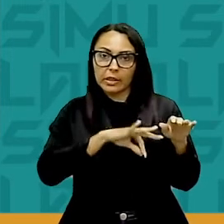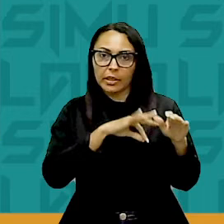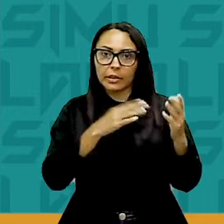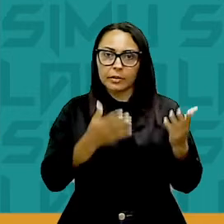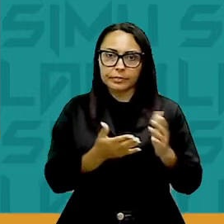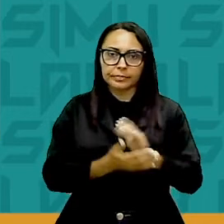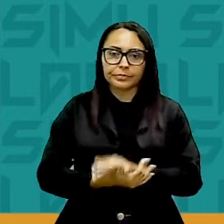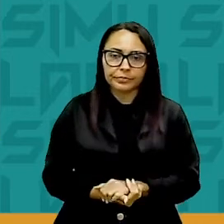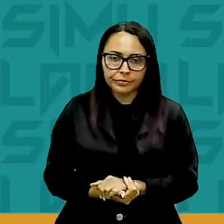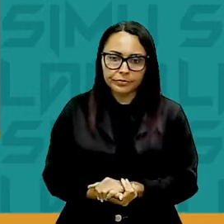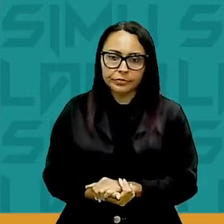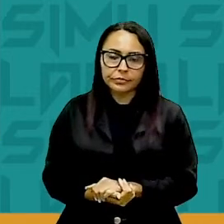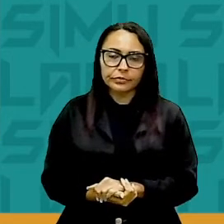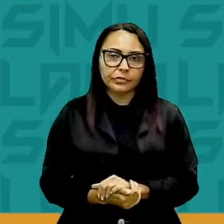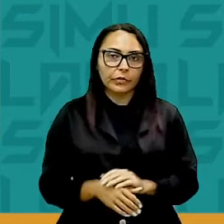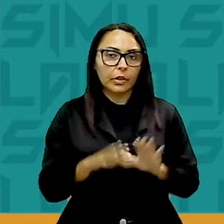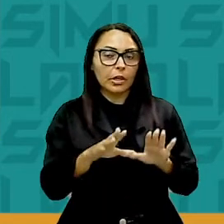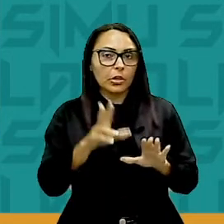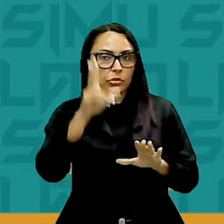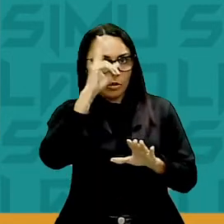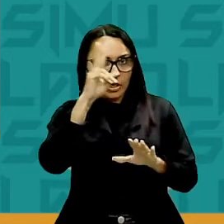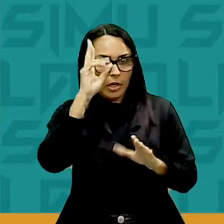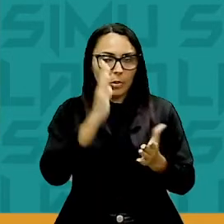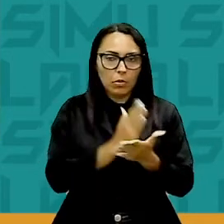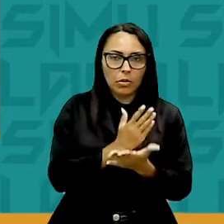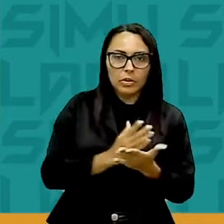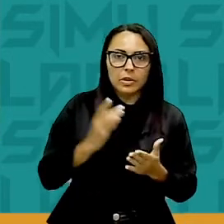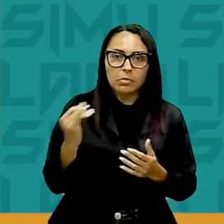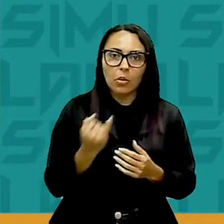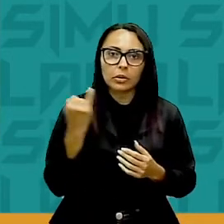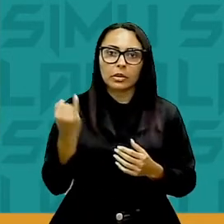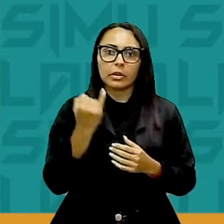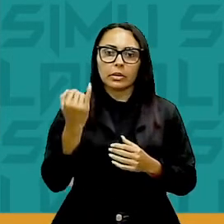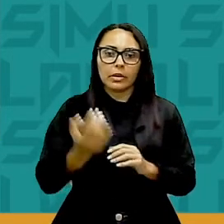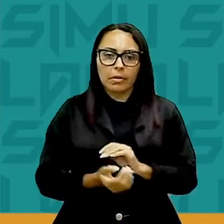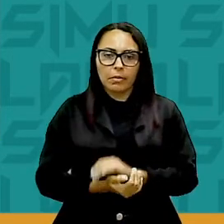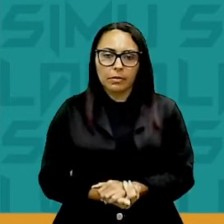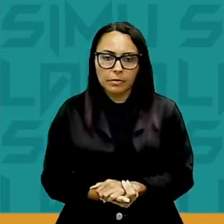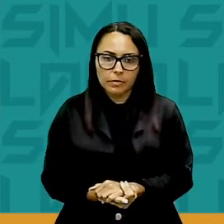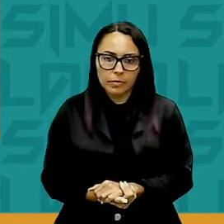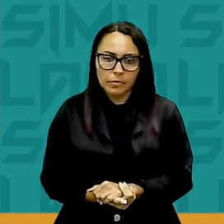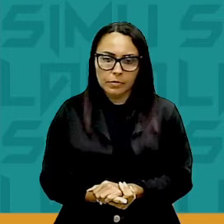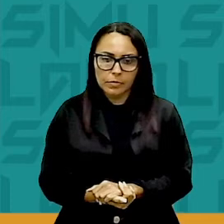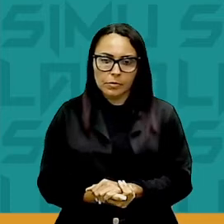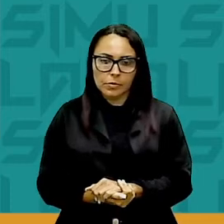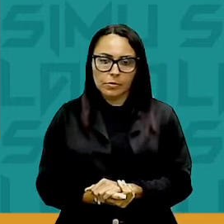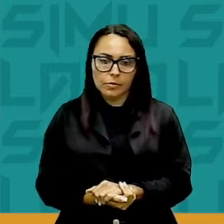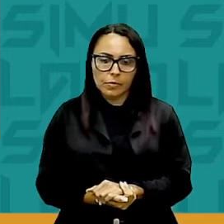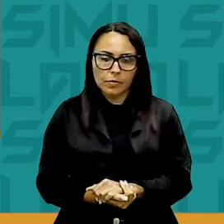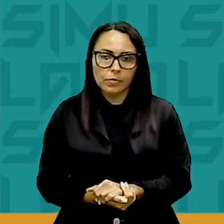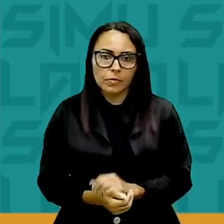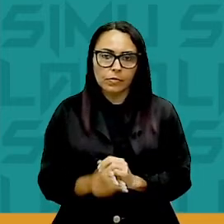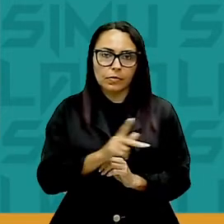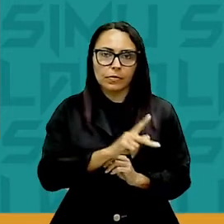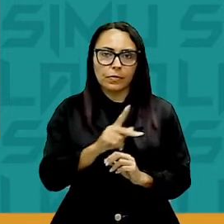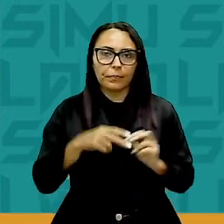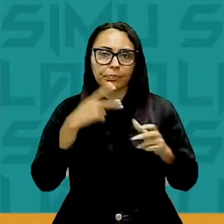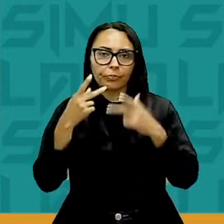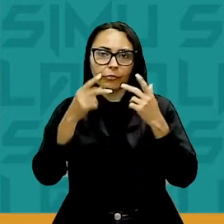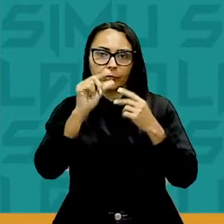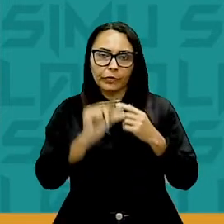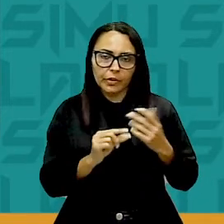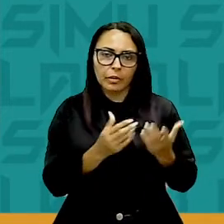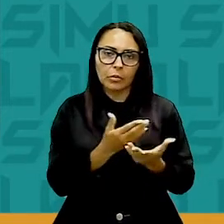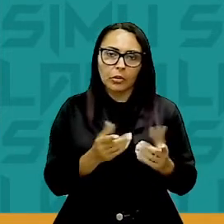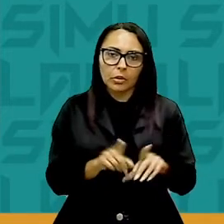Olha, isso aqui me lembra algo bem importante quando se fala de desigualdade de renda. Eu acho que o professor Hugo vai falar um pouquinho mais sobre isso